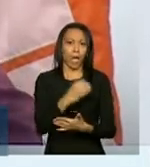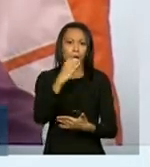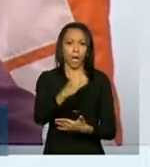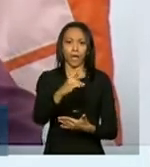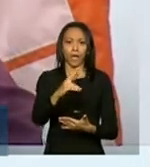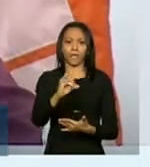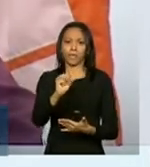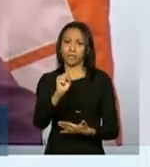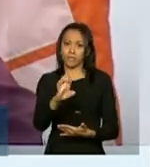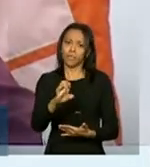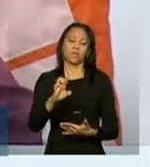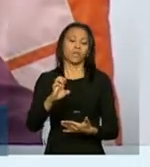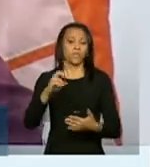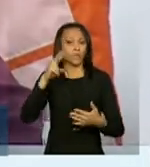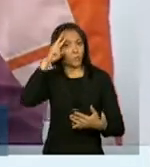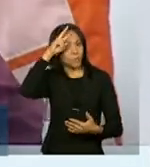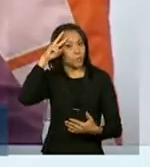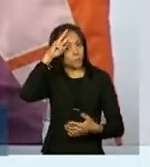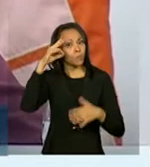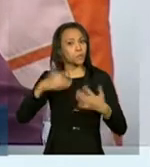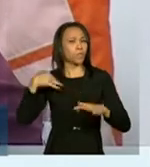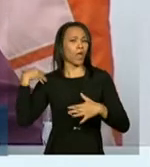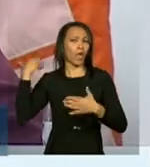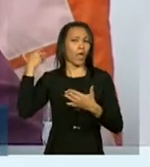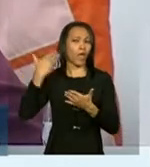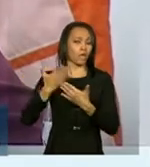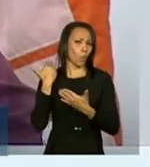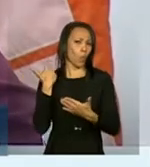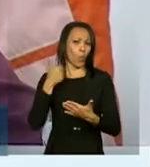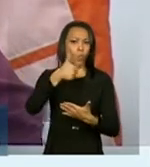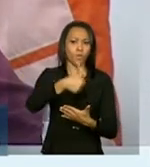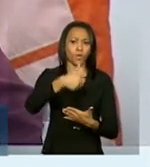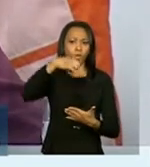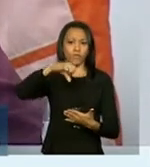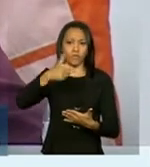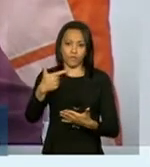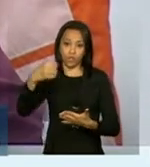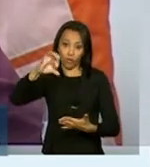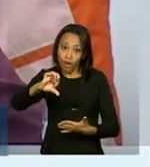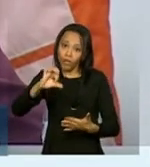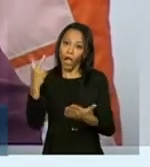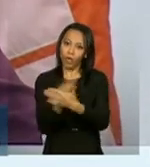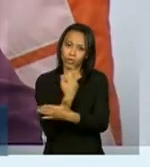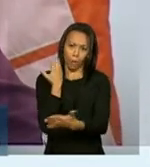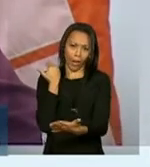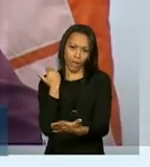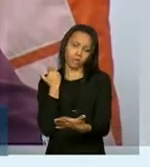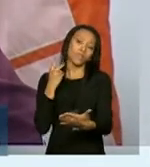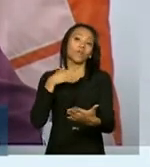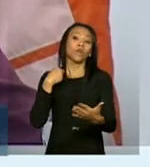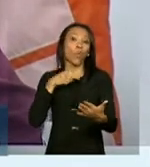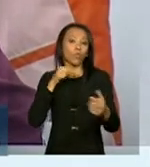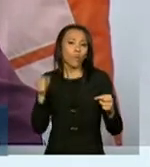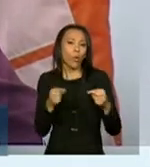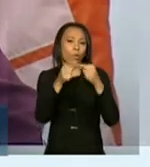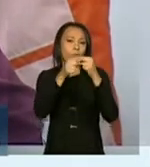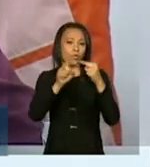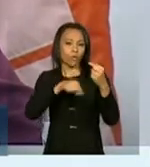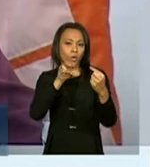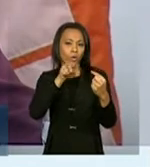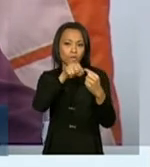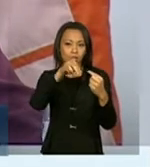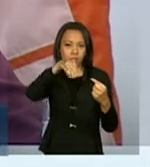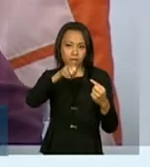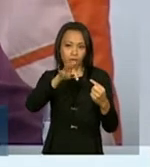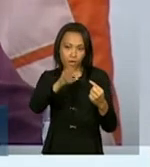da história desde 29, com as nossas metas de endividamento